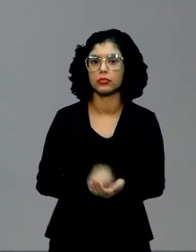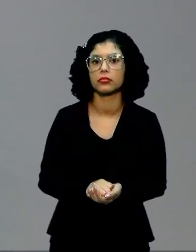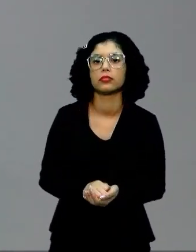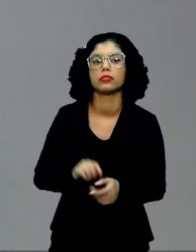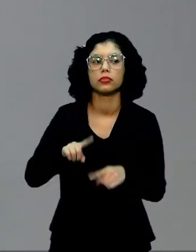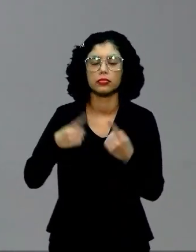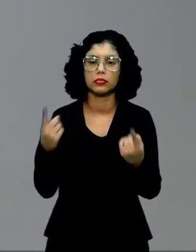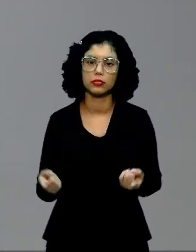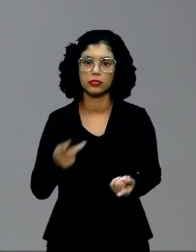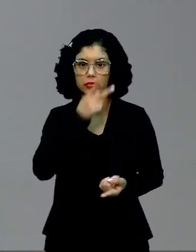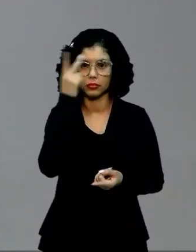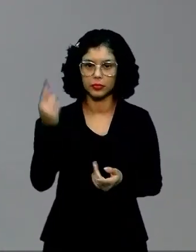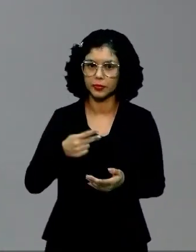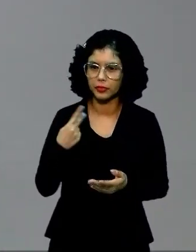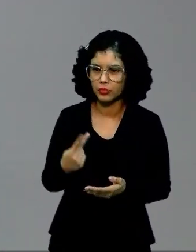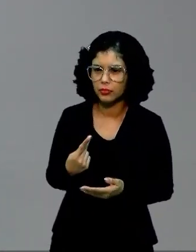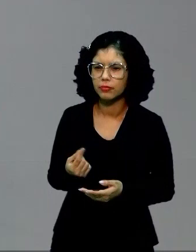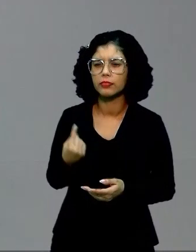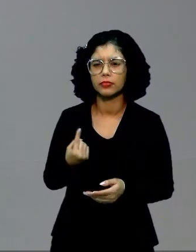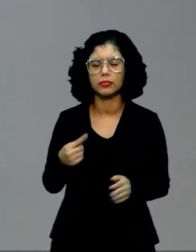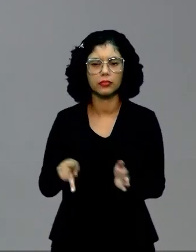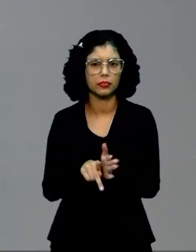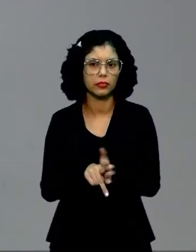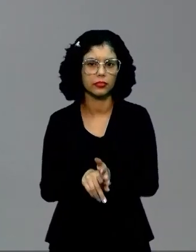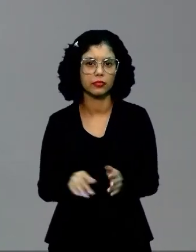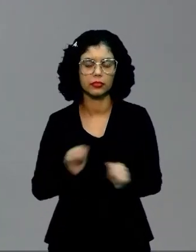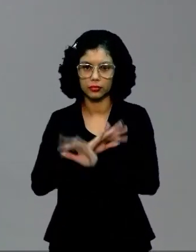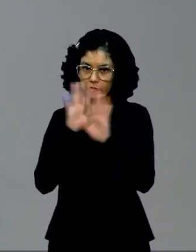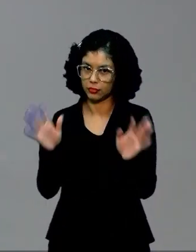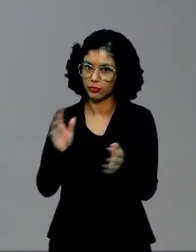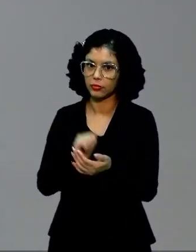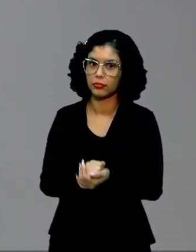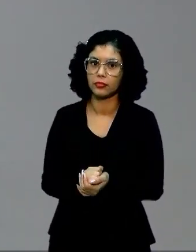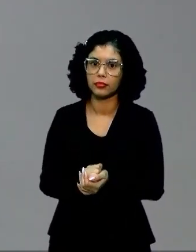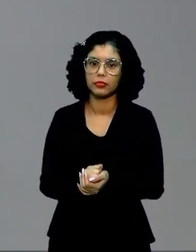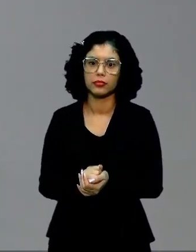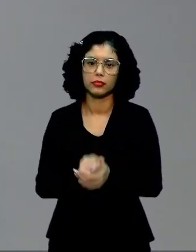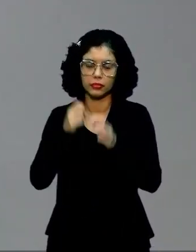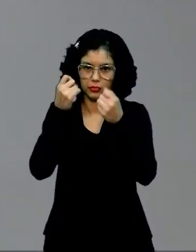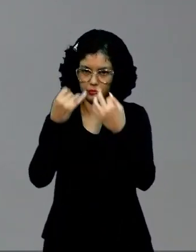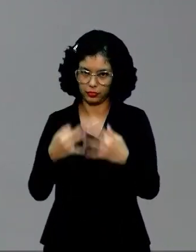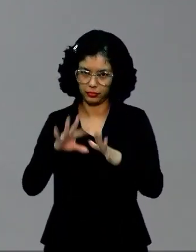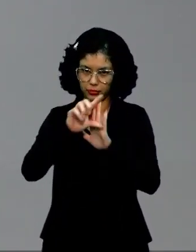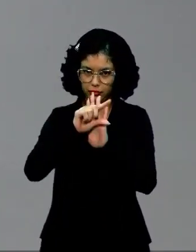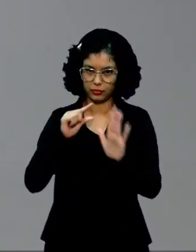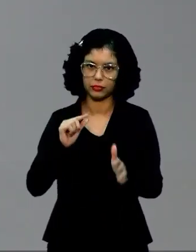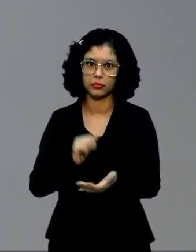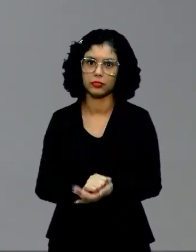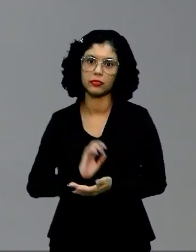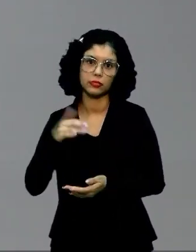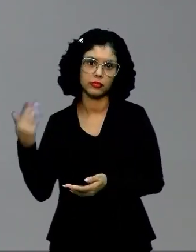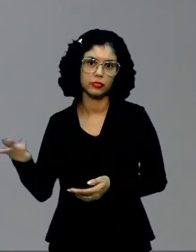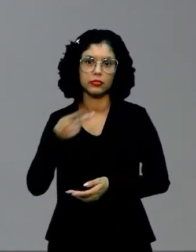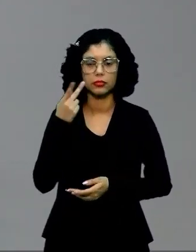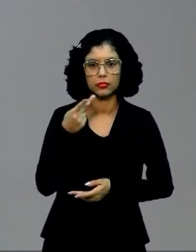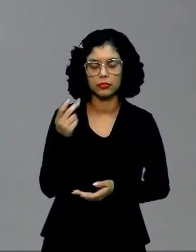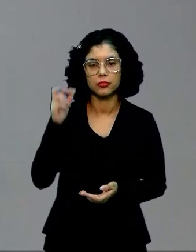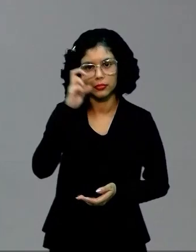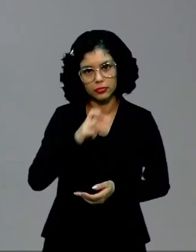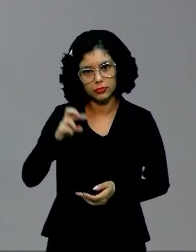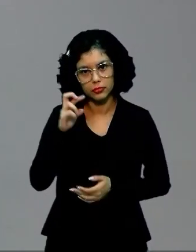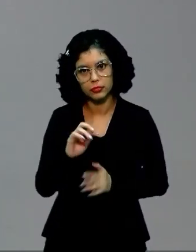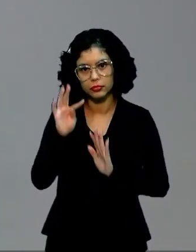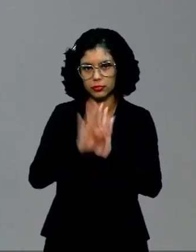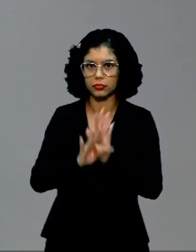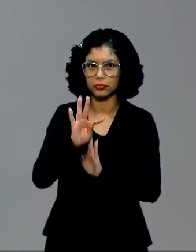incisiva, mas pessoal, só para fazer uma bela ou uma breve ênfase, tá? Quando a gente fala de análise